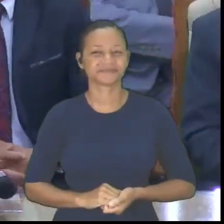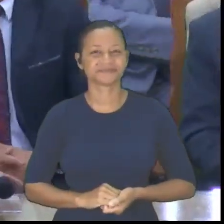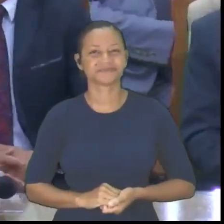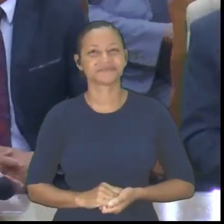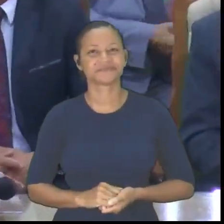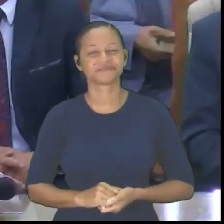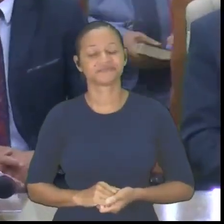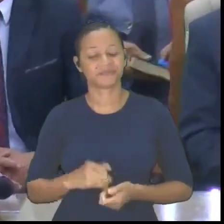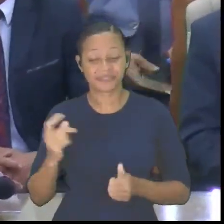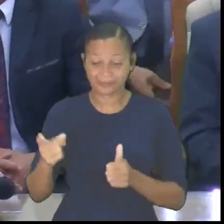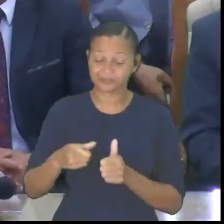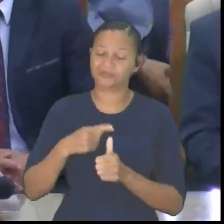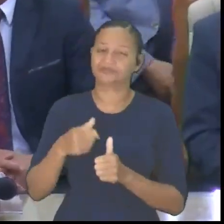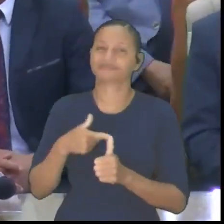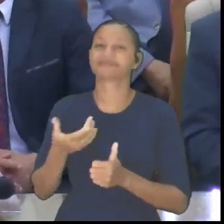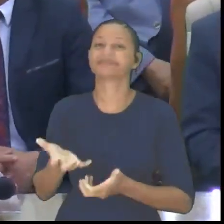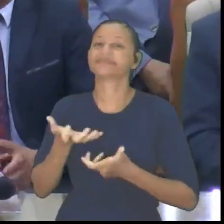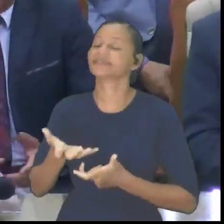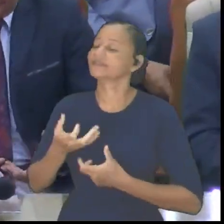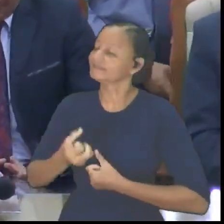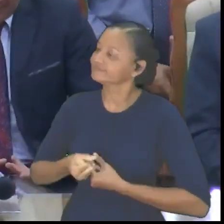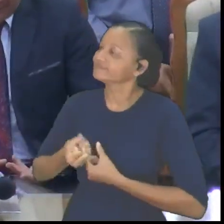Eu quero aqui agradecer a Deus